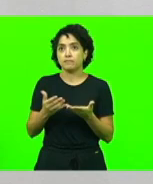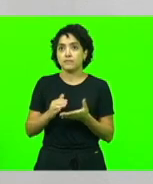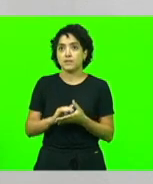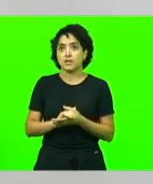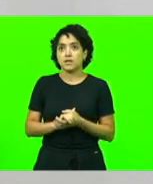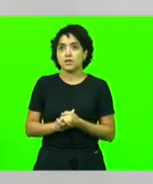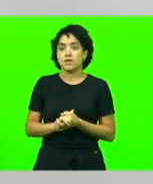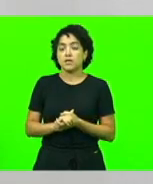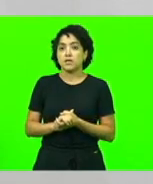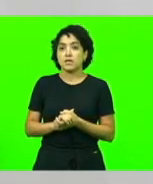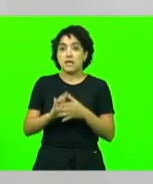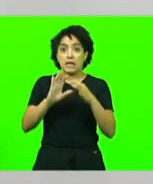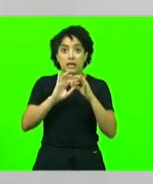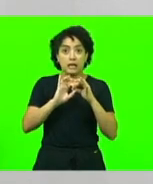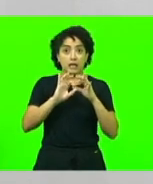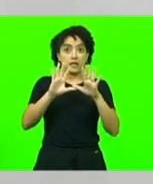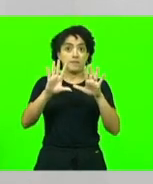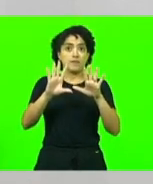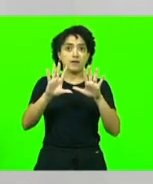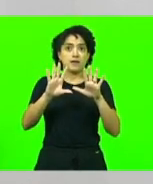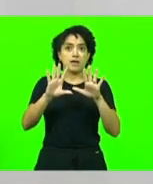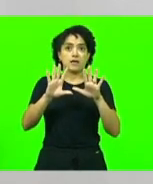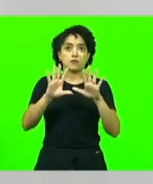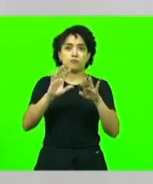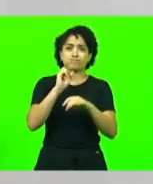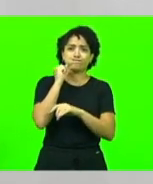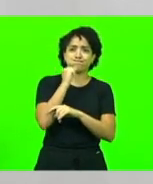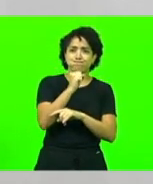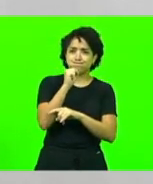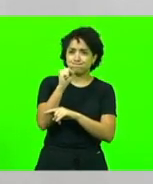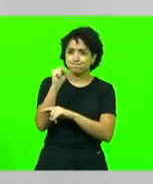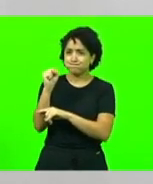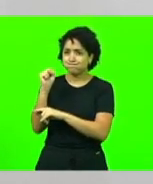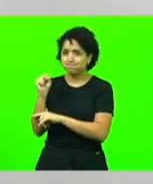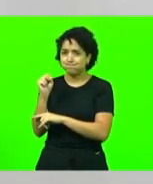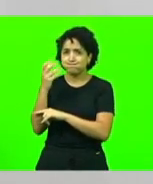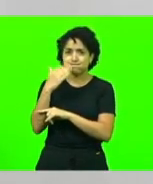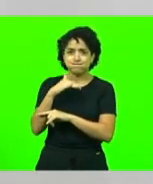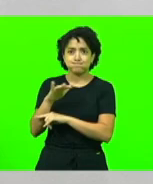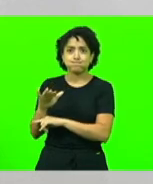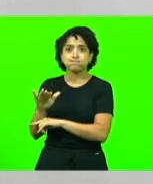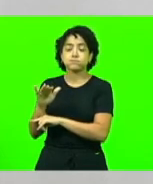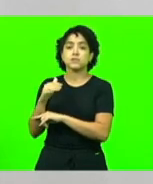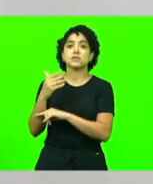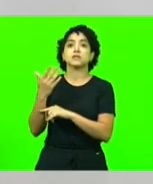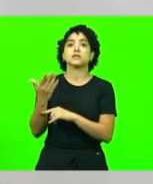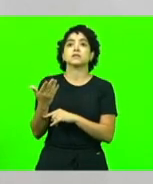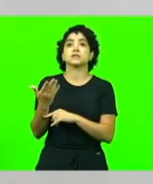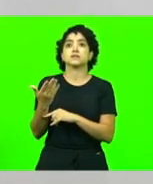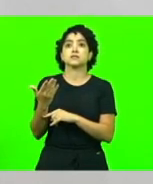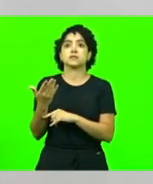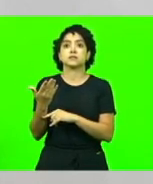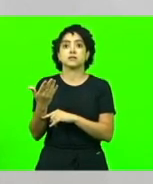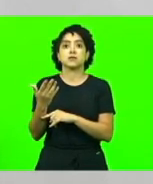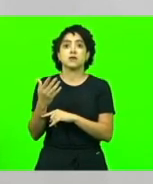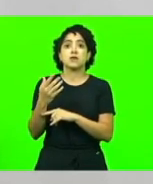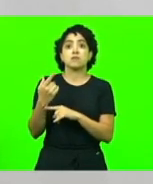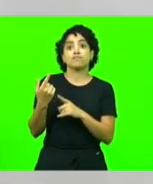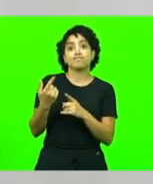Lá liberaram para assassinar crianças só porque a